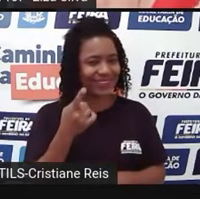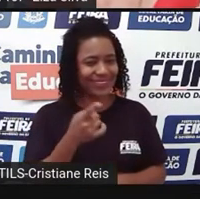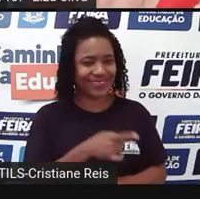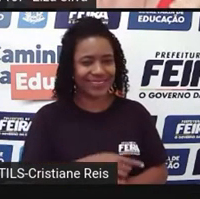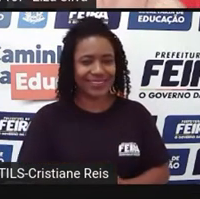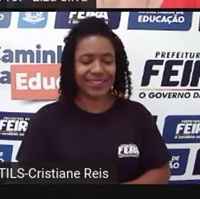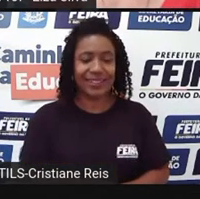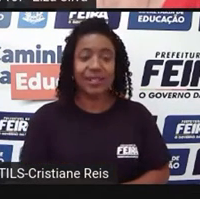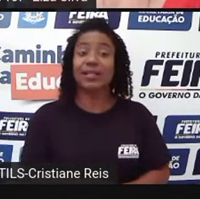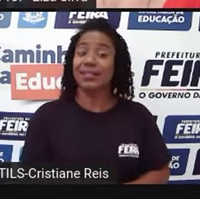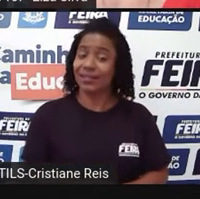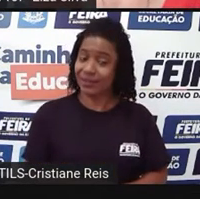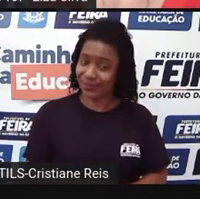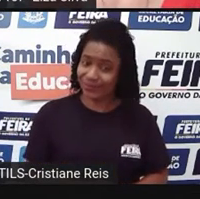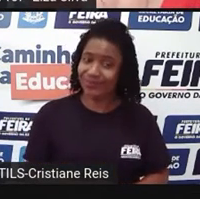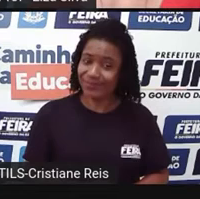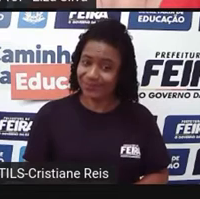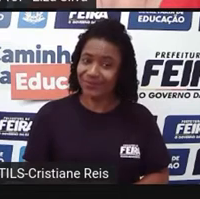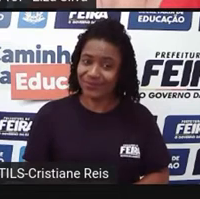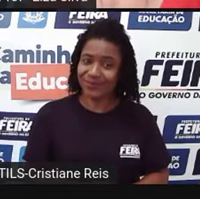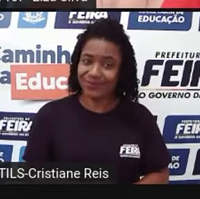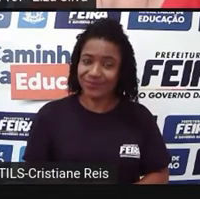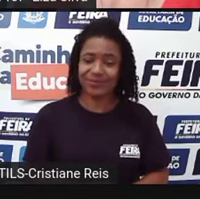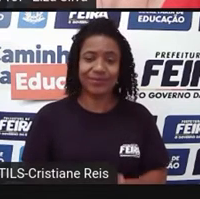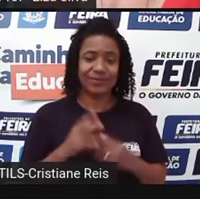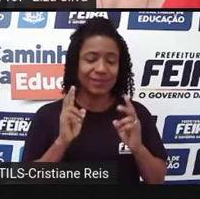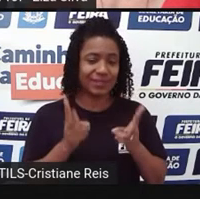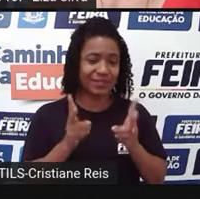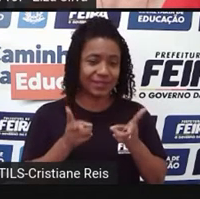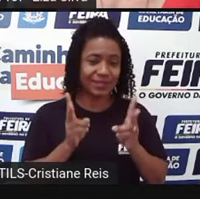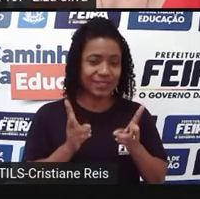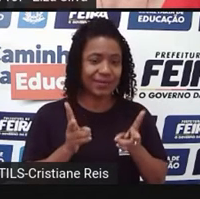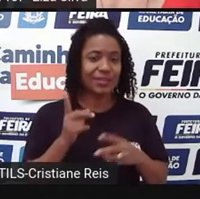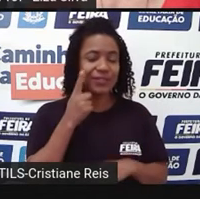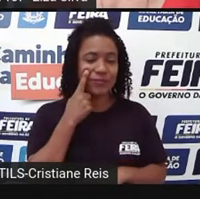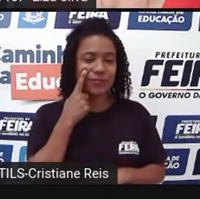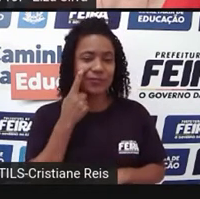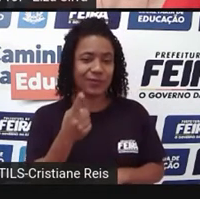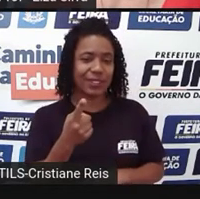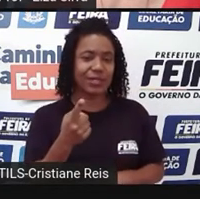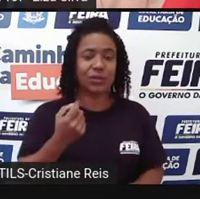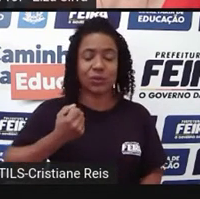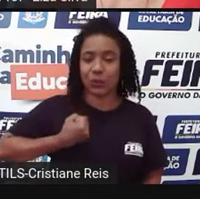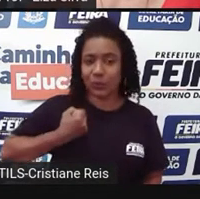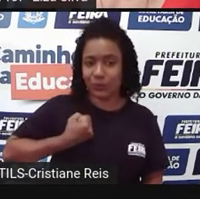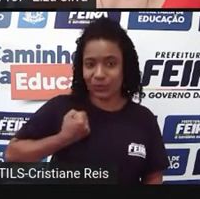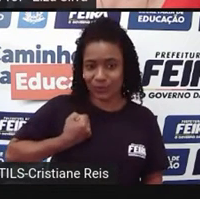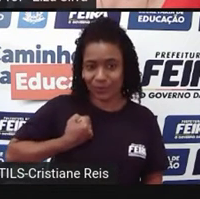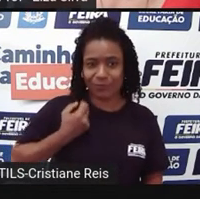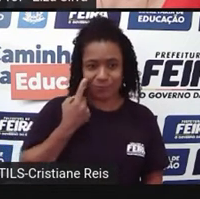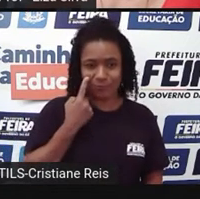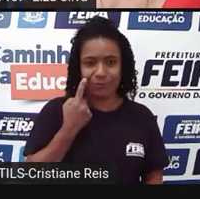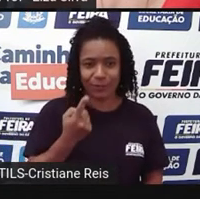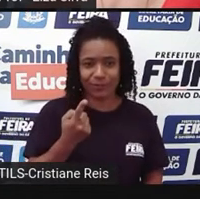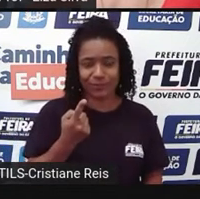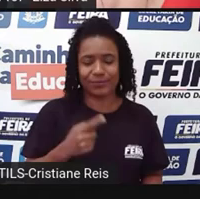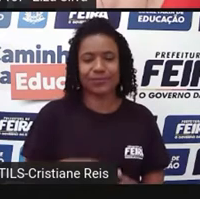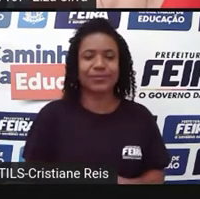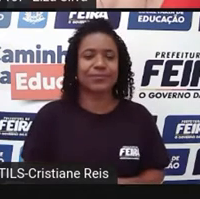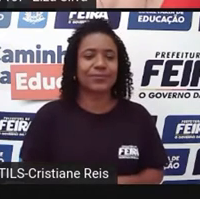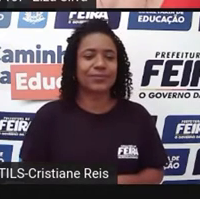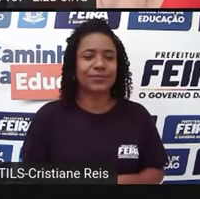eu disse antes vejam que sempre a gente vai representar um número ordinal observem aqui por